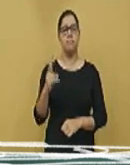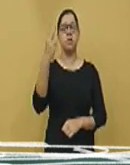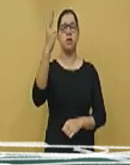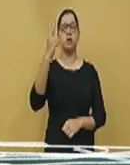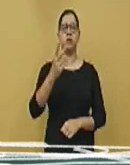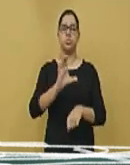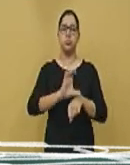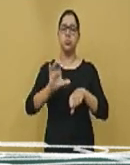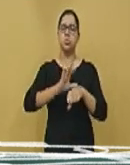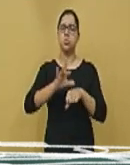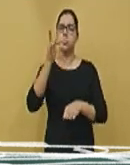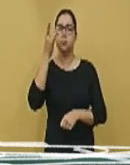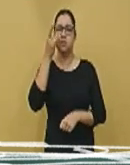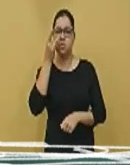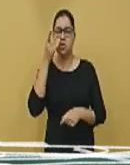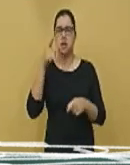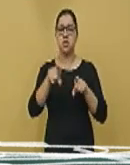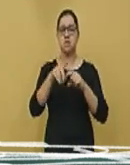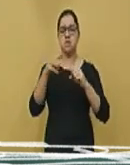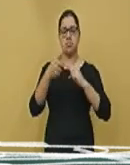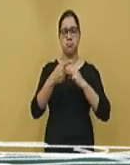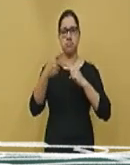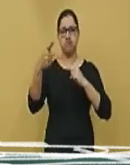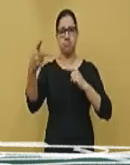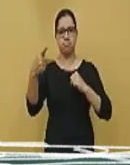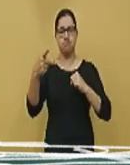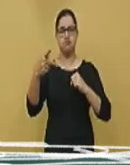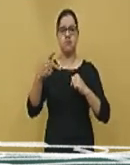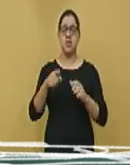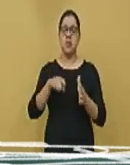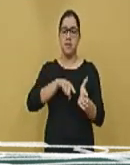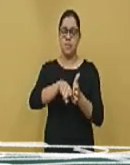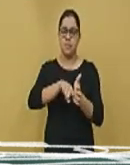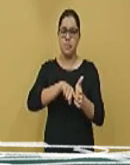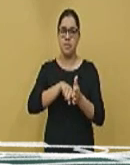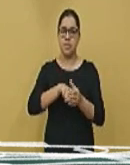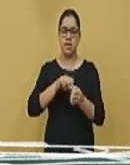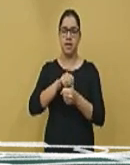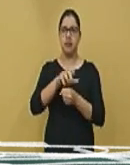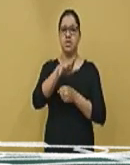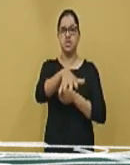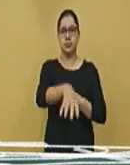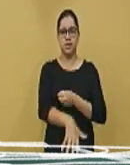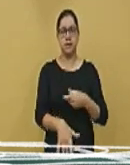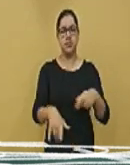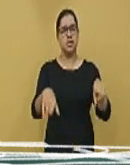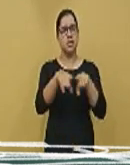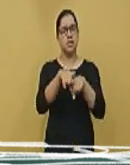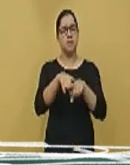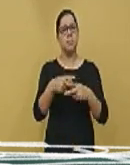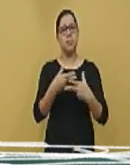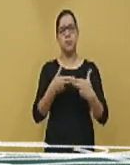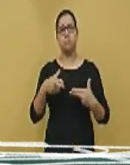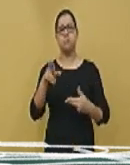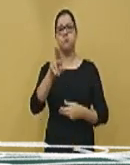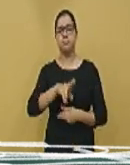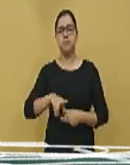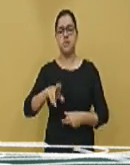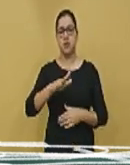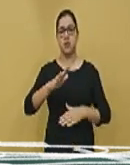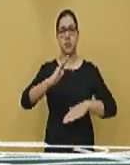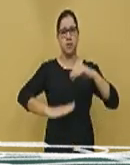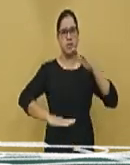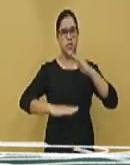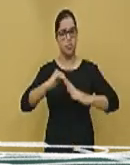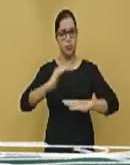a graduação e a pós-graduação, a pesquisa e a extensão universitária, valorizando os servidores que aqui